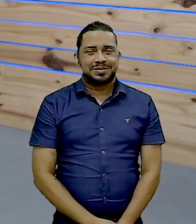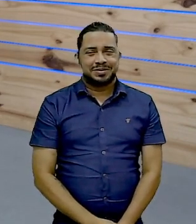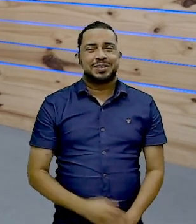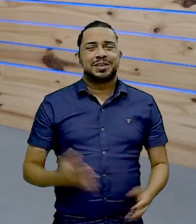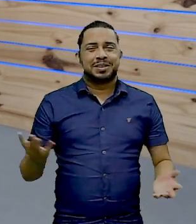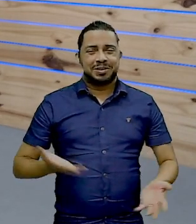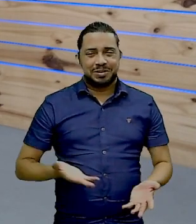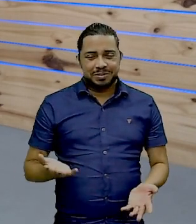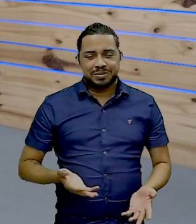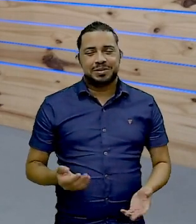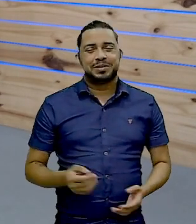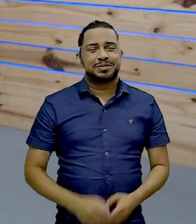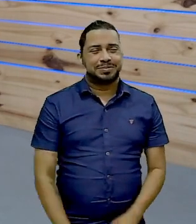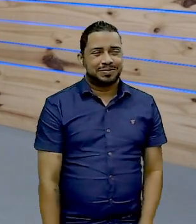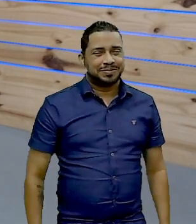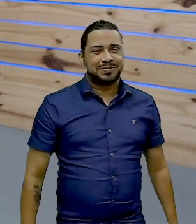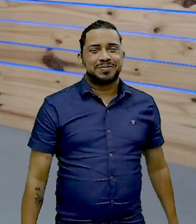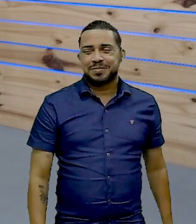Agora sim.